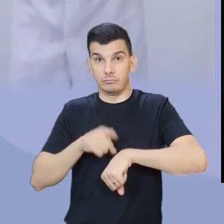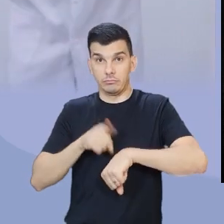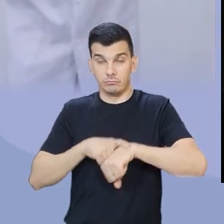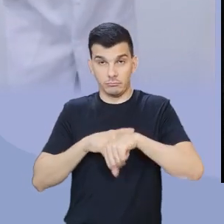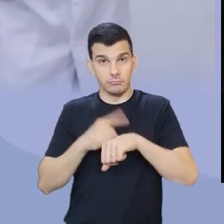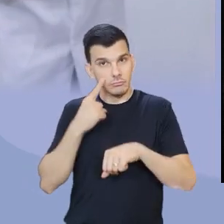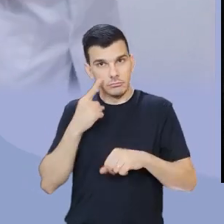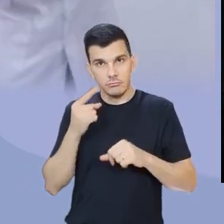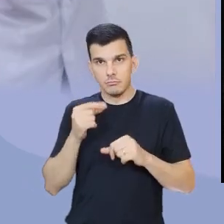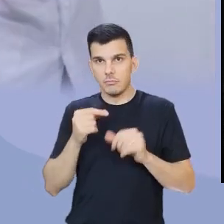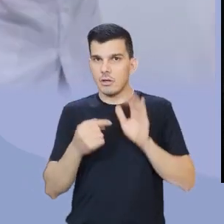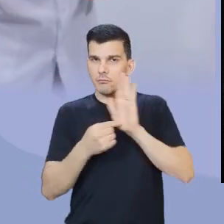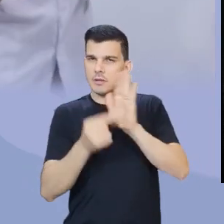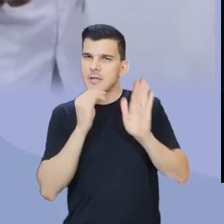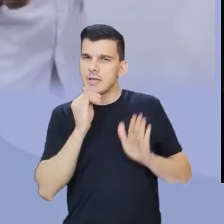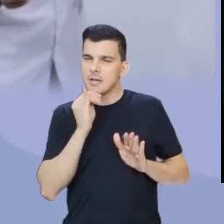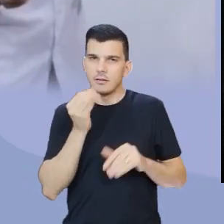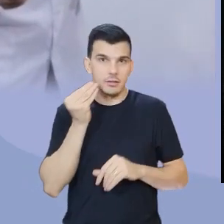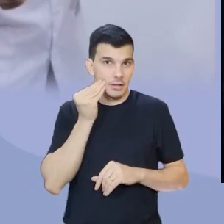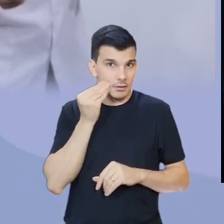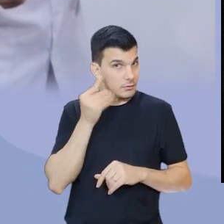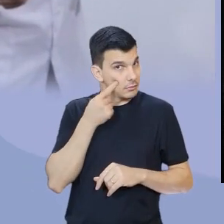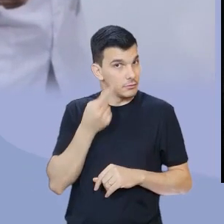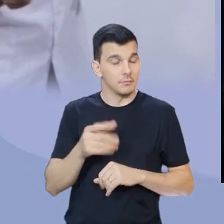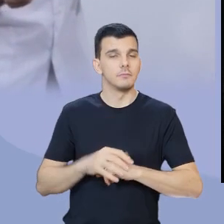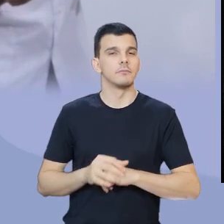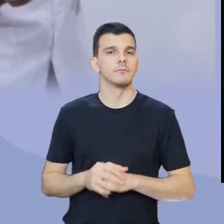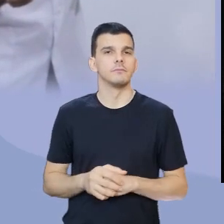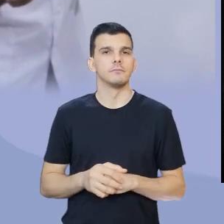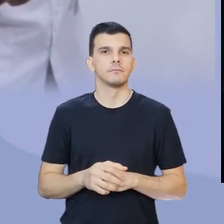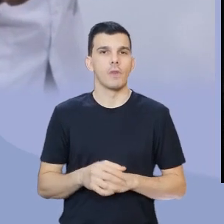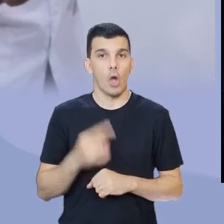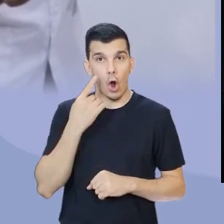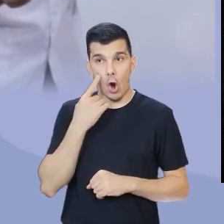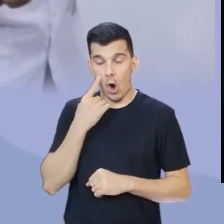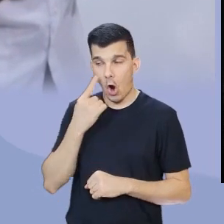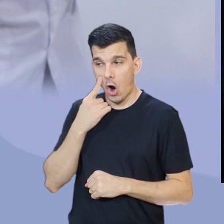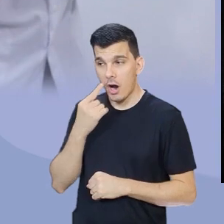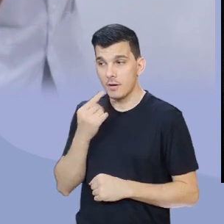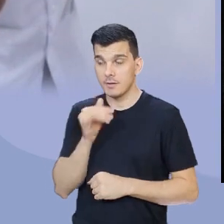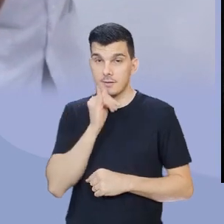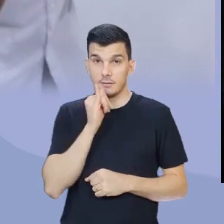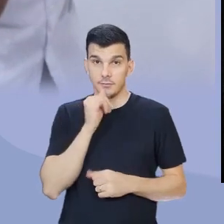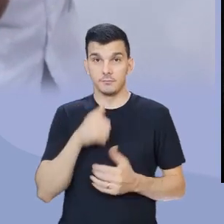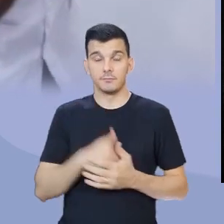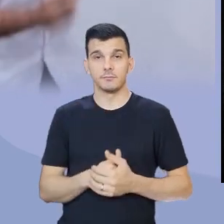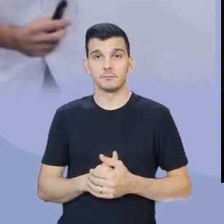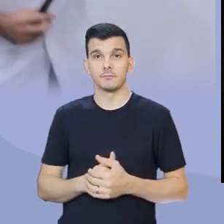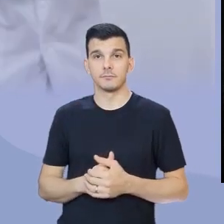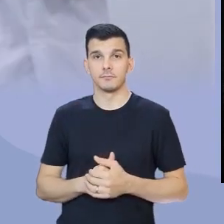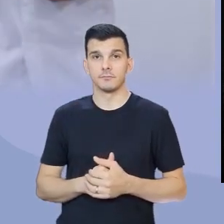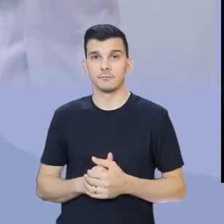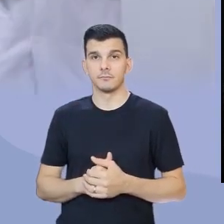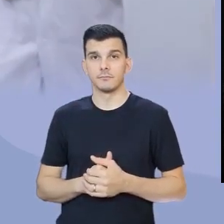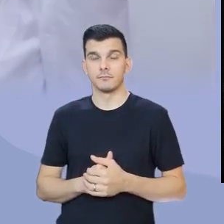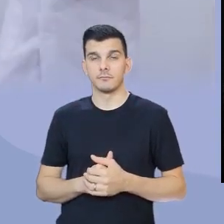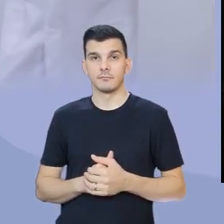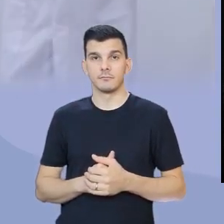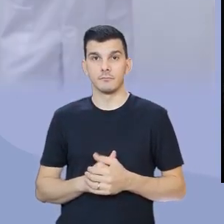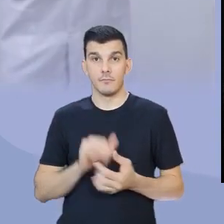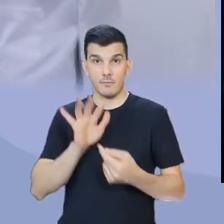nas simulações realizadas. Vamos ver. Olha que bonitinho. Apareceu